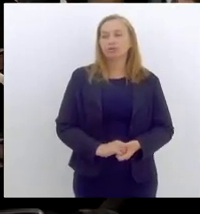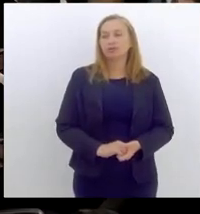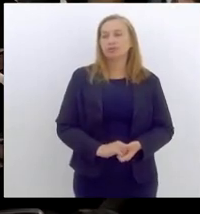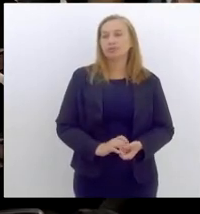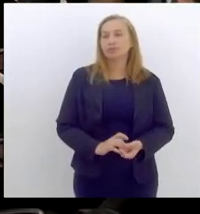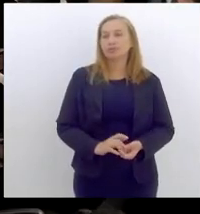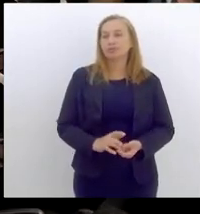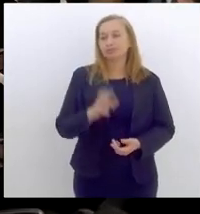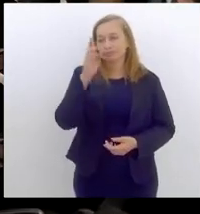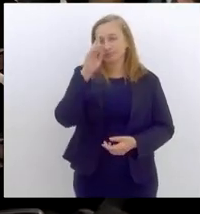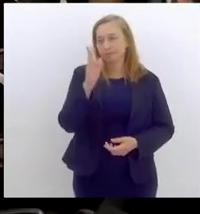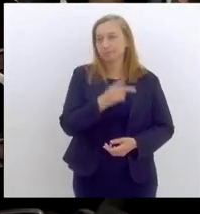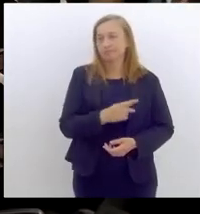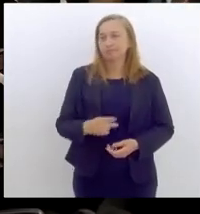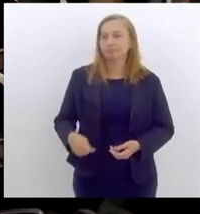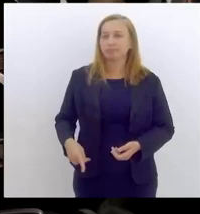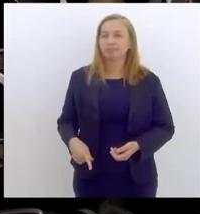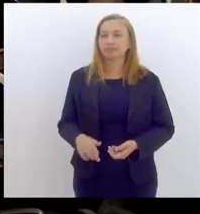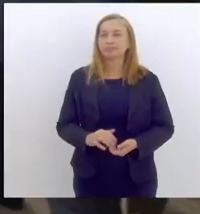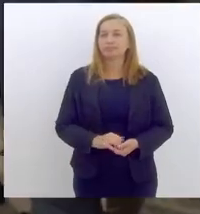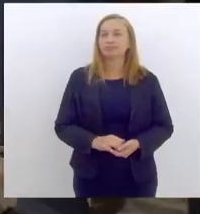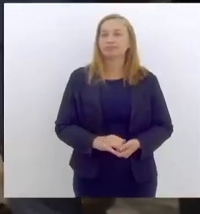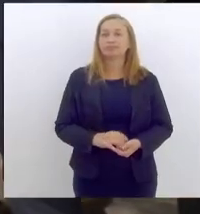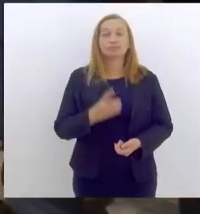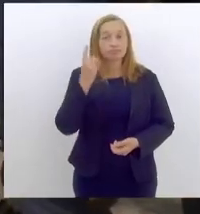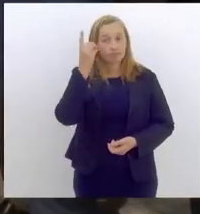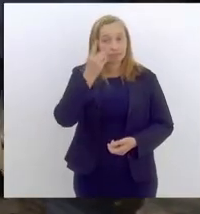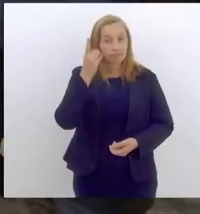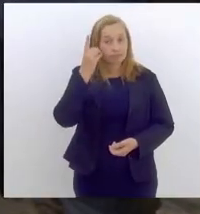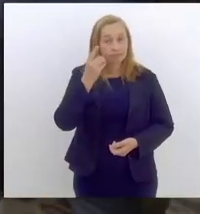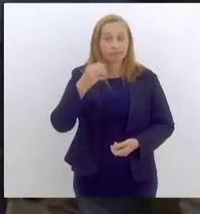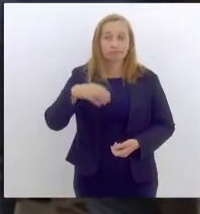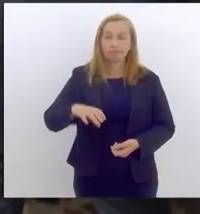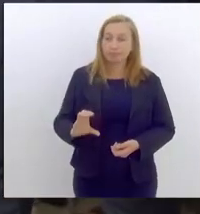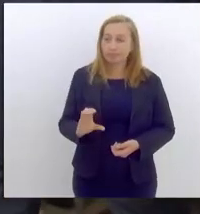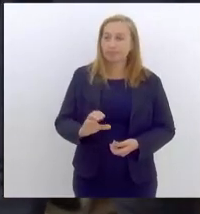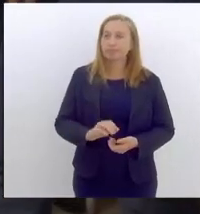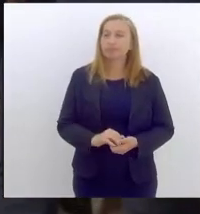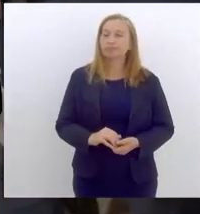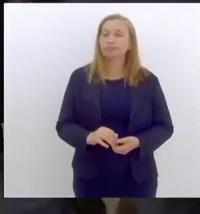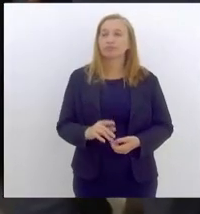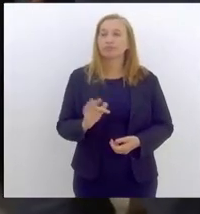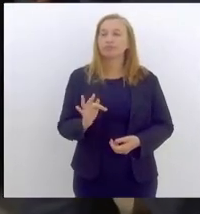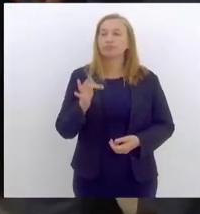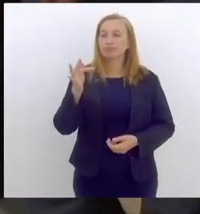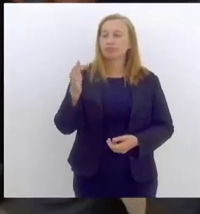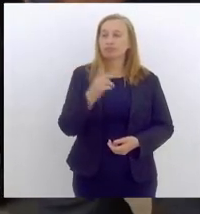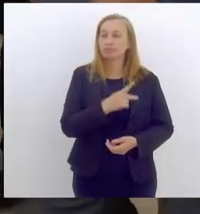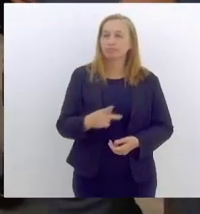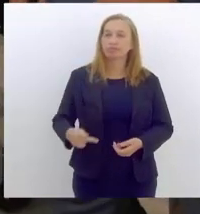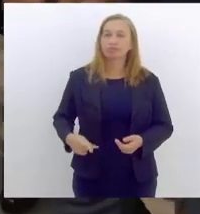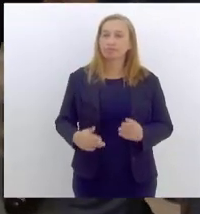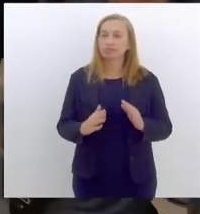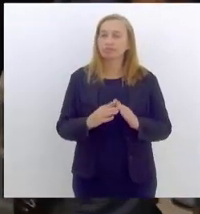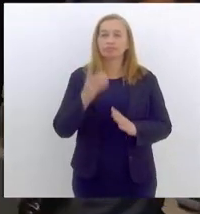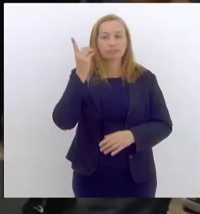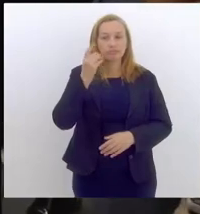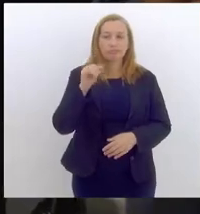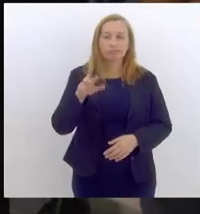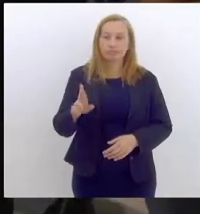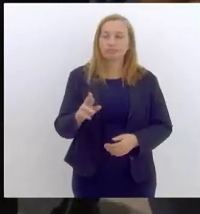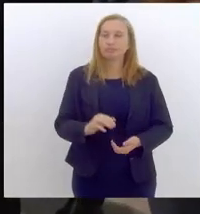Senhor presidente em exercício, deputado Carlos Mink, futuro presidente dessa casa, deputado Rodrigo